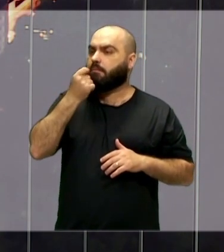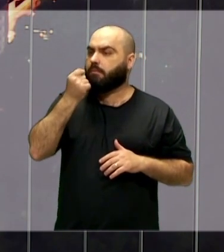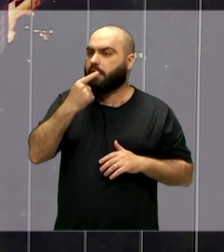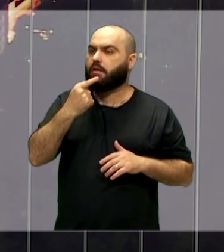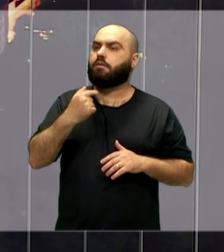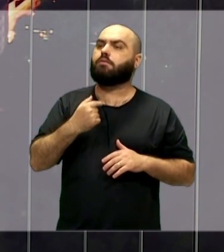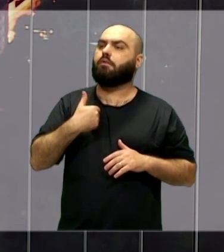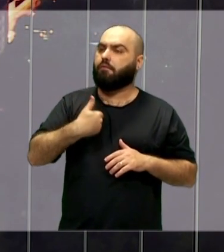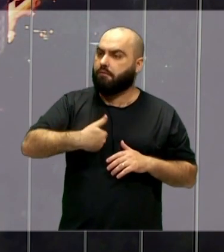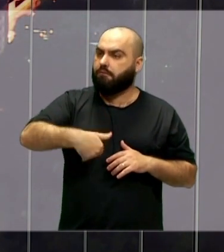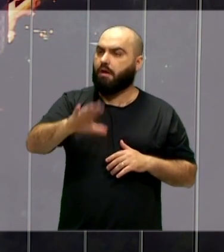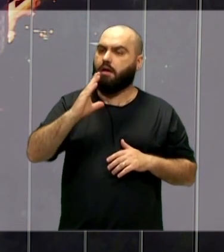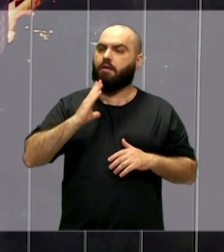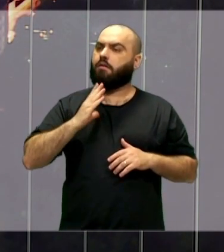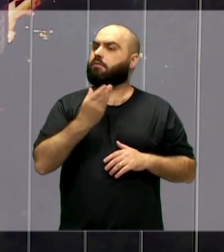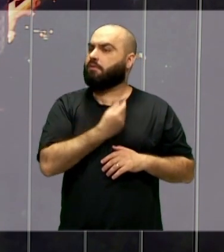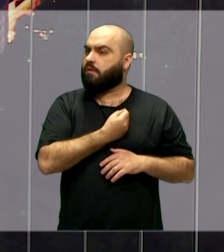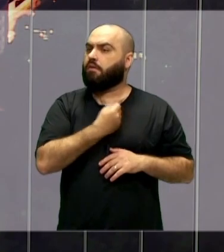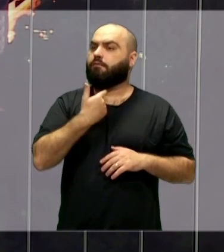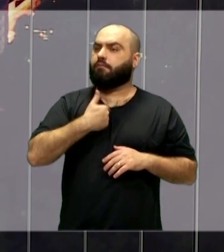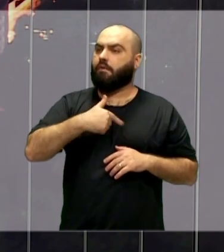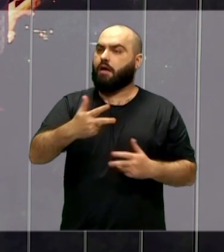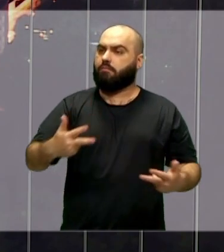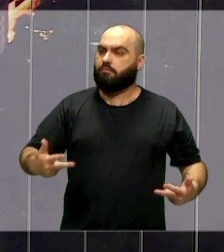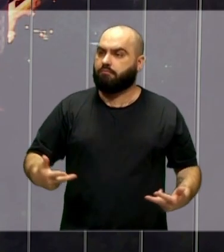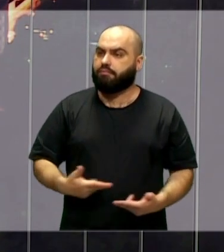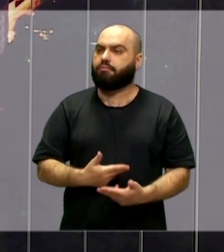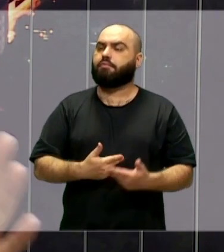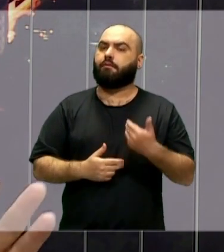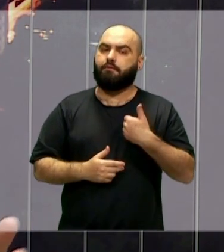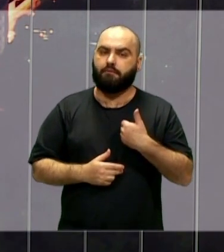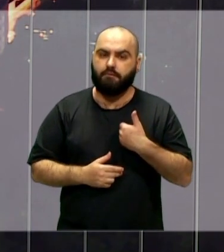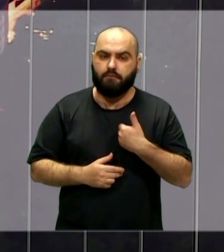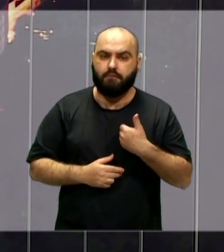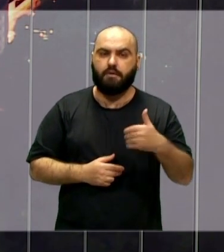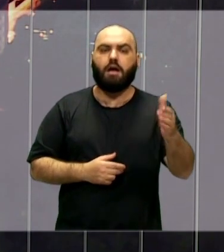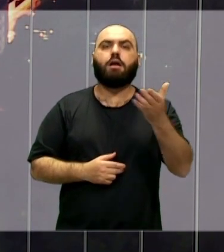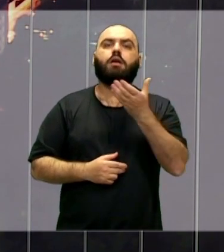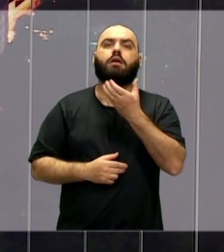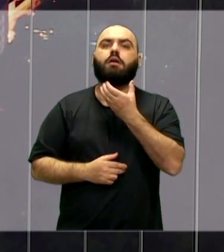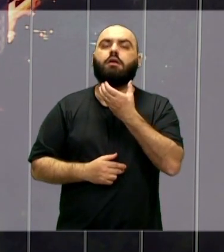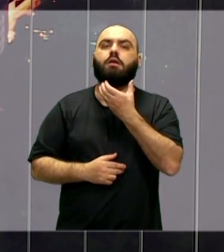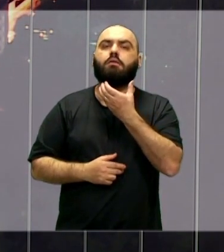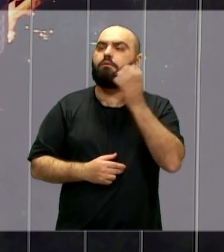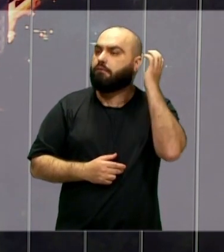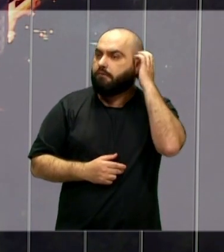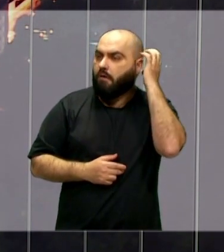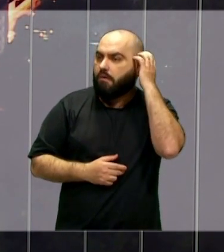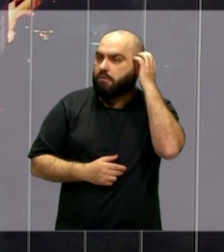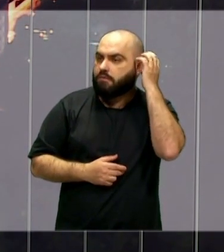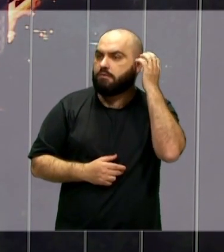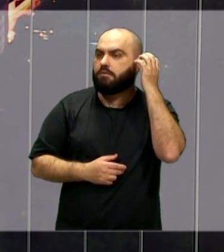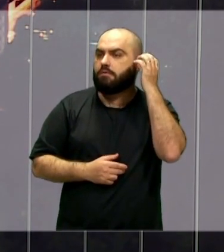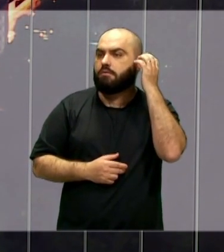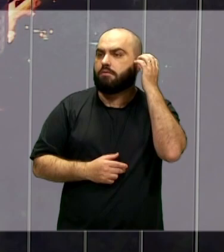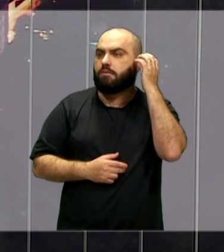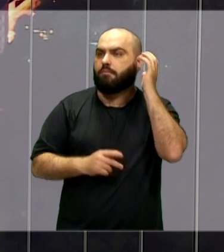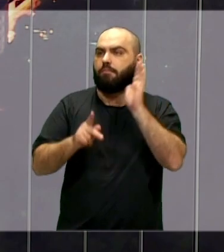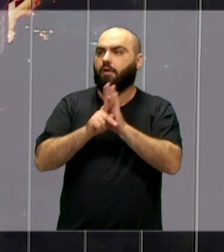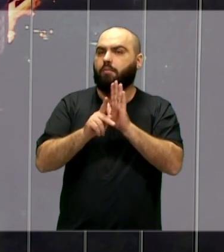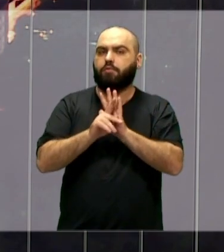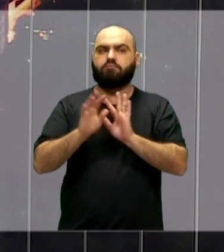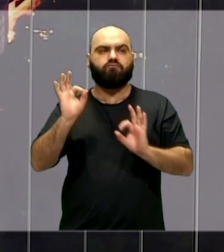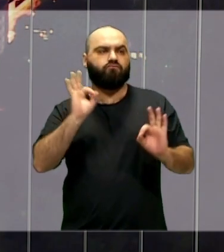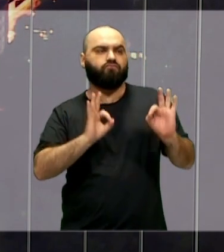vestir vestido e vai fazer fonoaudiologia para a feminização da voz. E não, é um processo